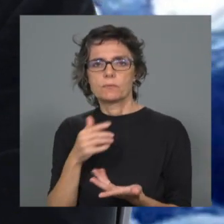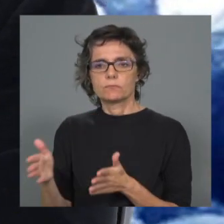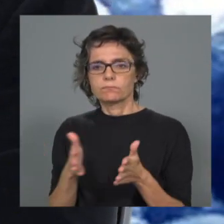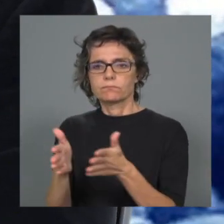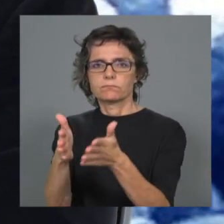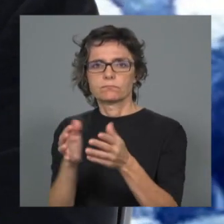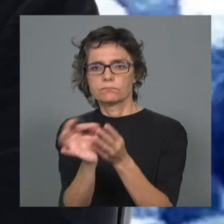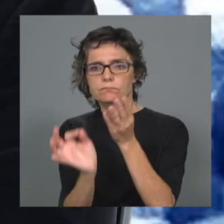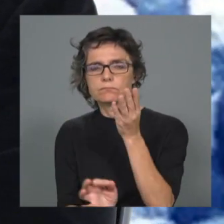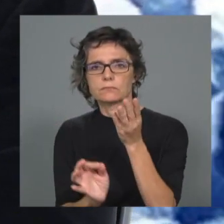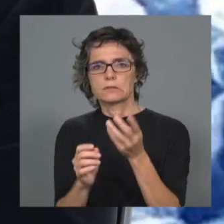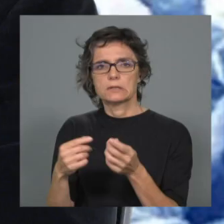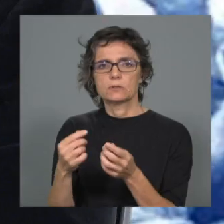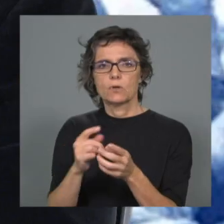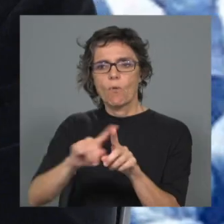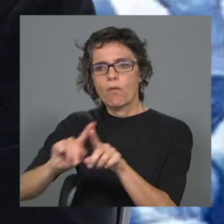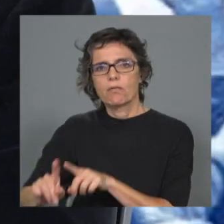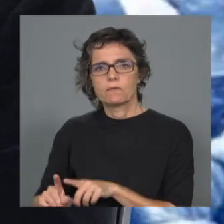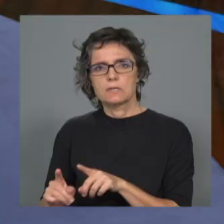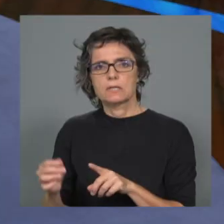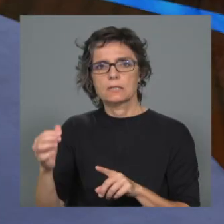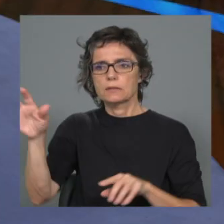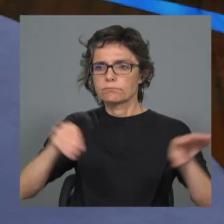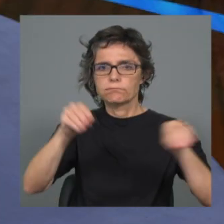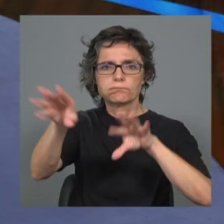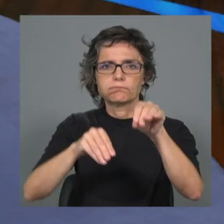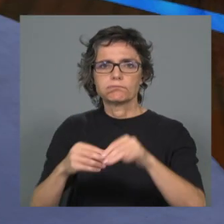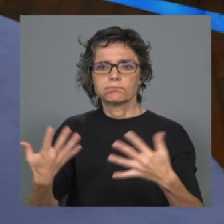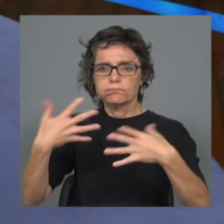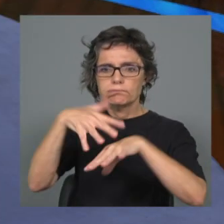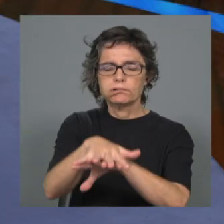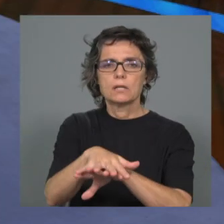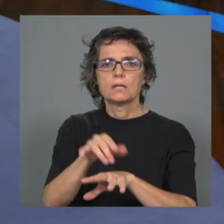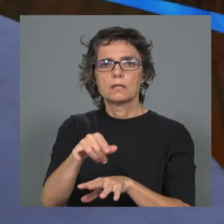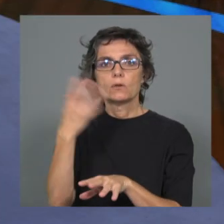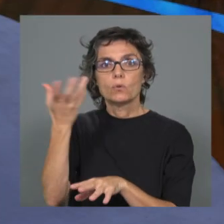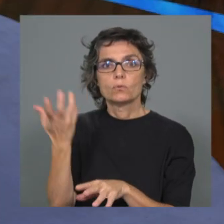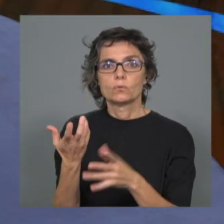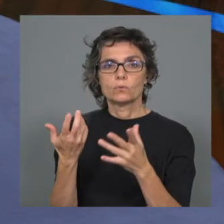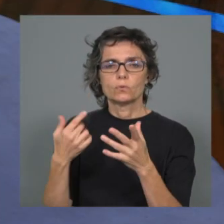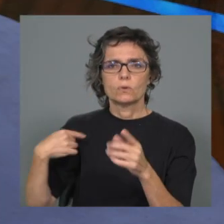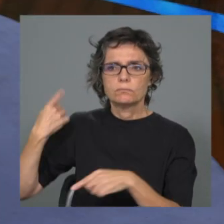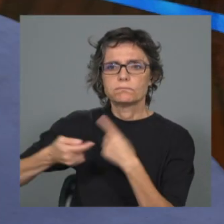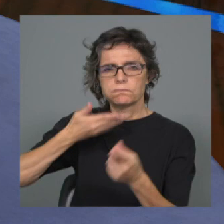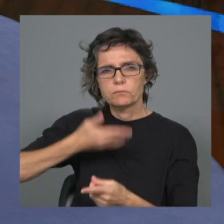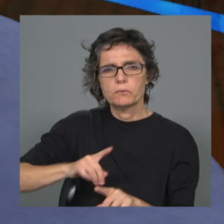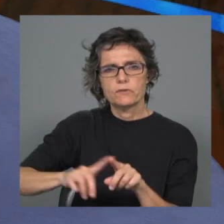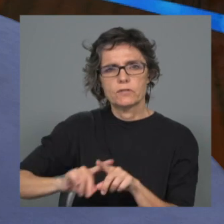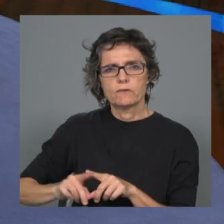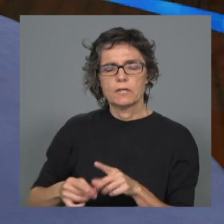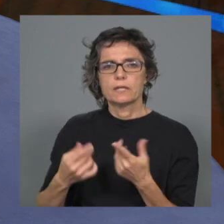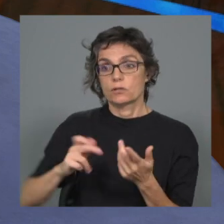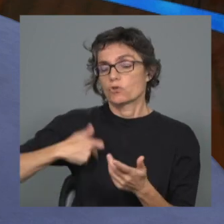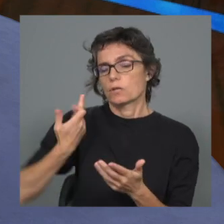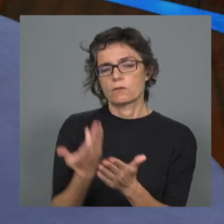à diversidade e à entrada de novas pessoas, à mistura de muitas culturas e proveniências diferentes, e isso foi só riqueza